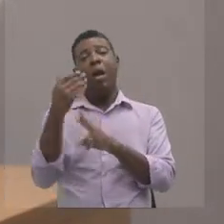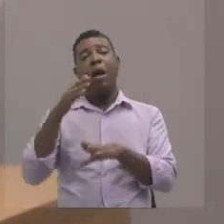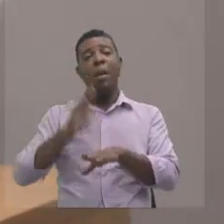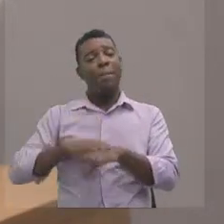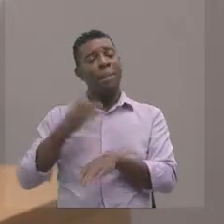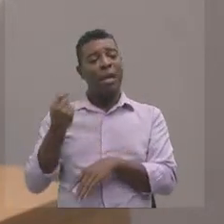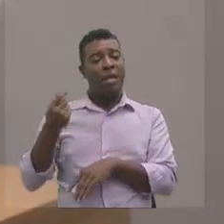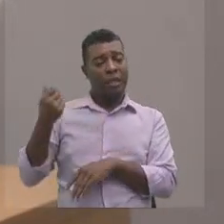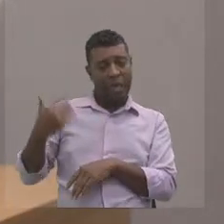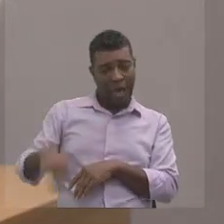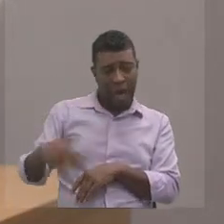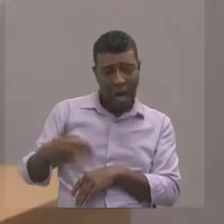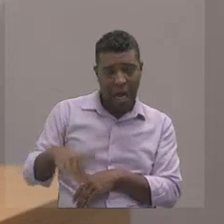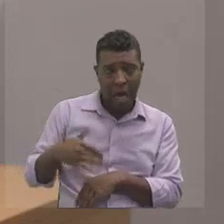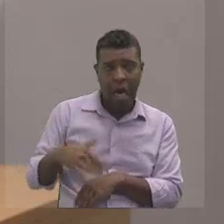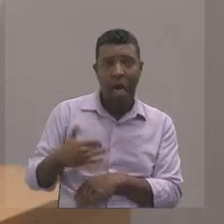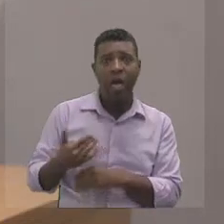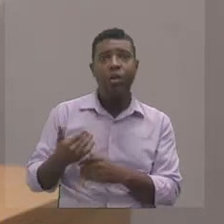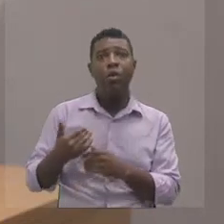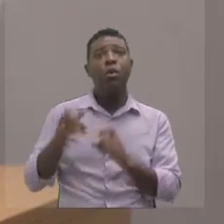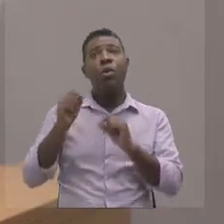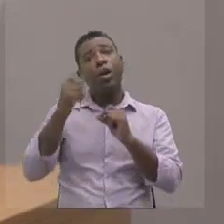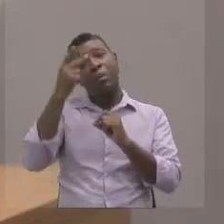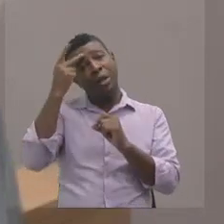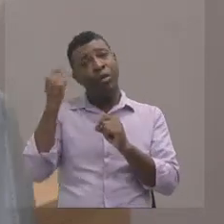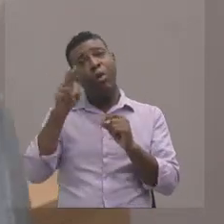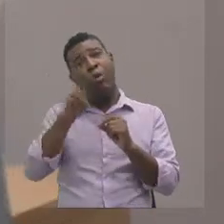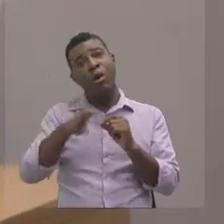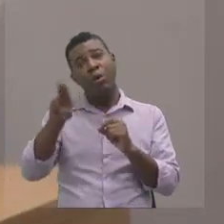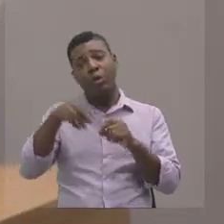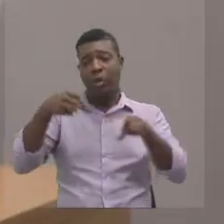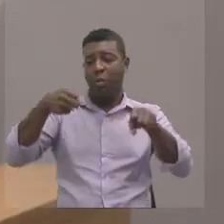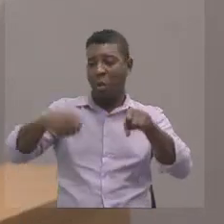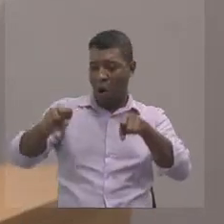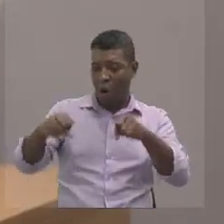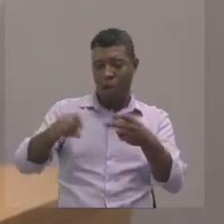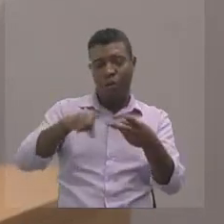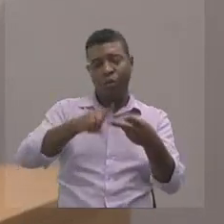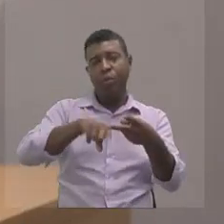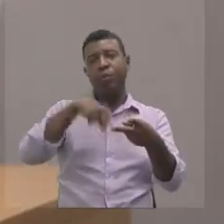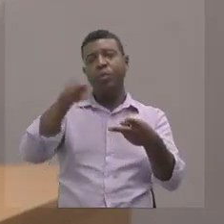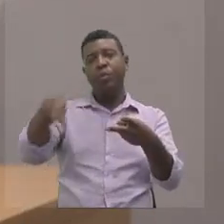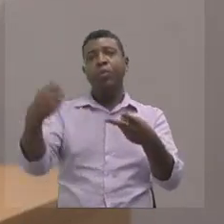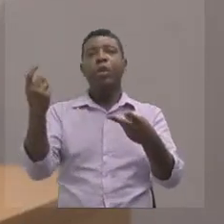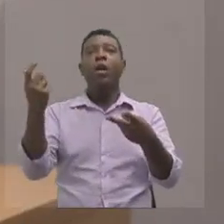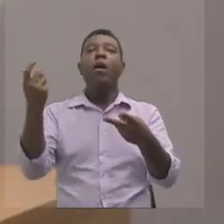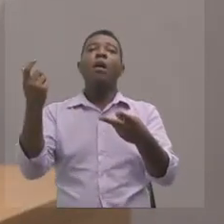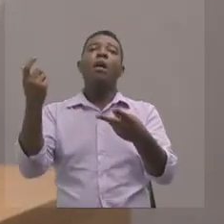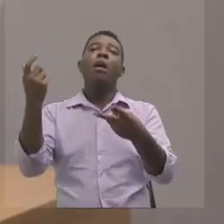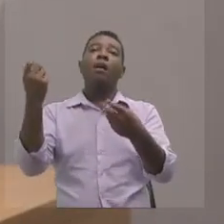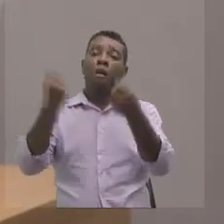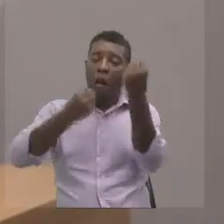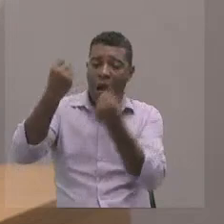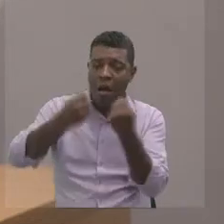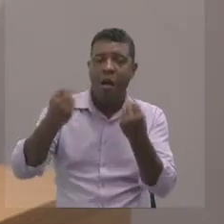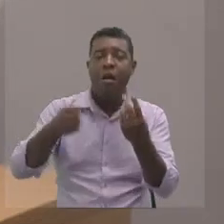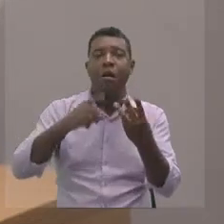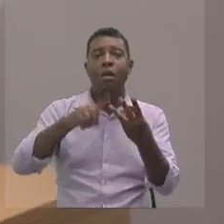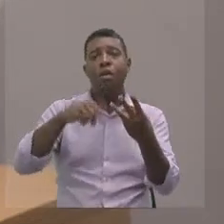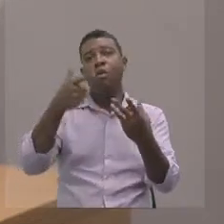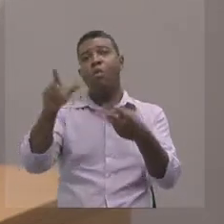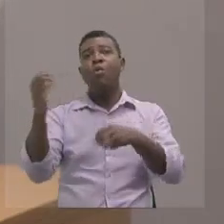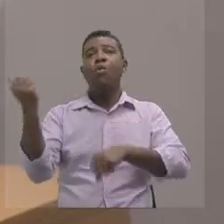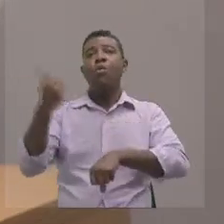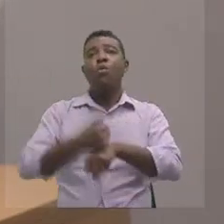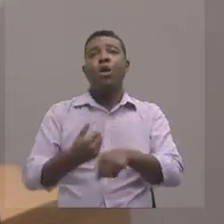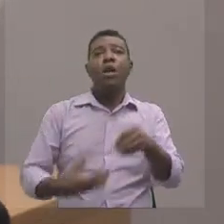mais pessoas migrando para o uso de carros de motos de transportes unimodais o que gera um problema para as cidades